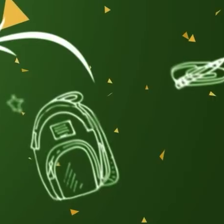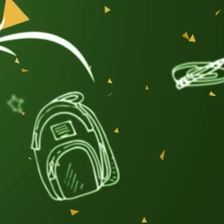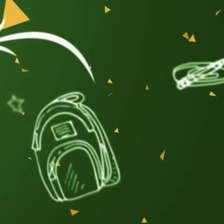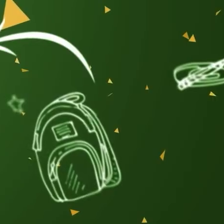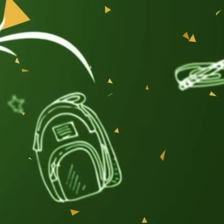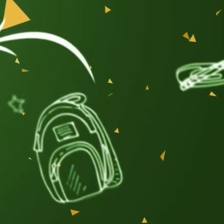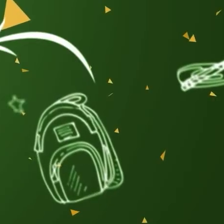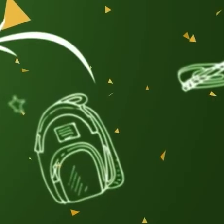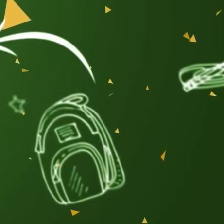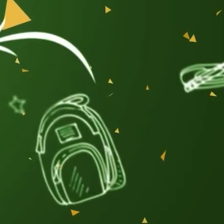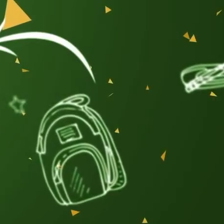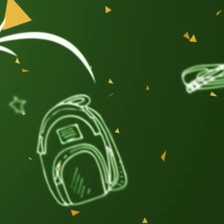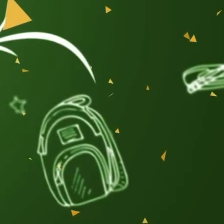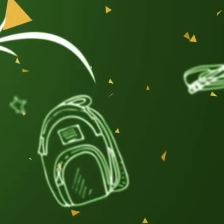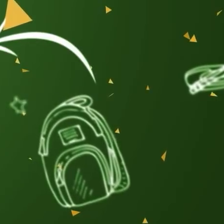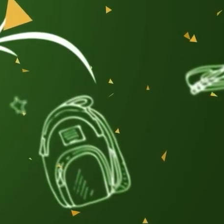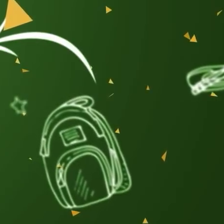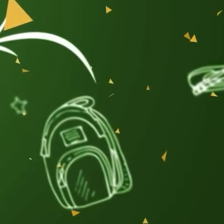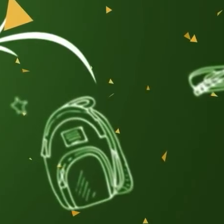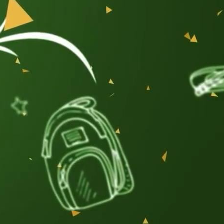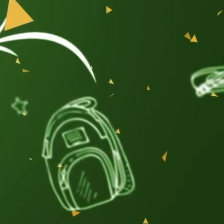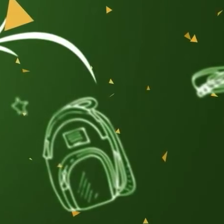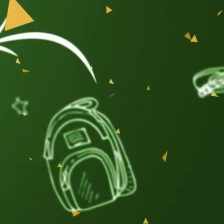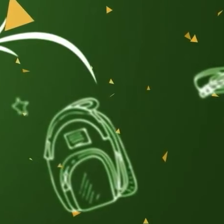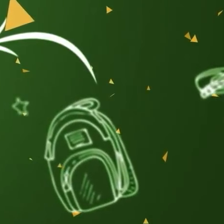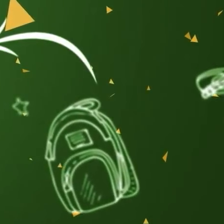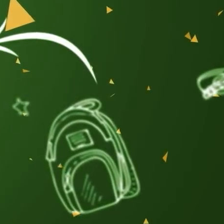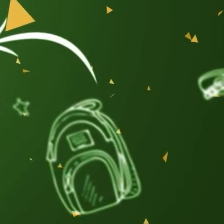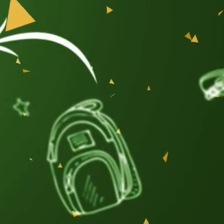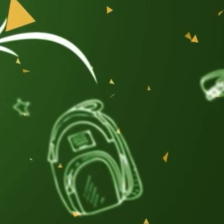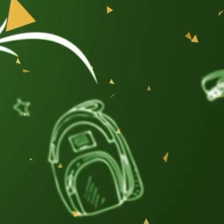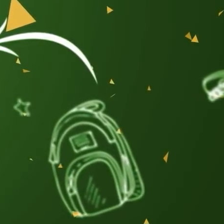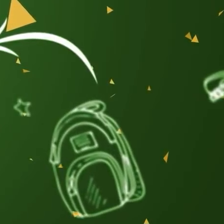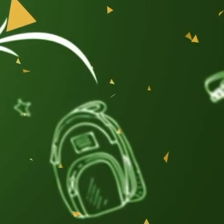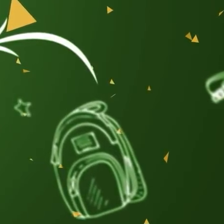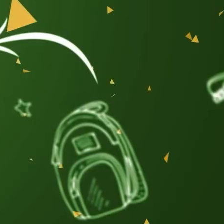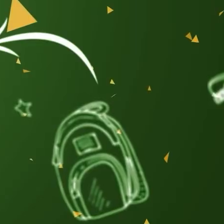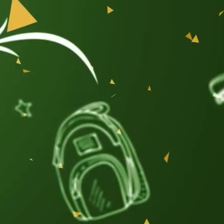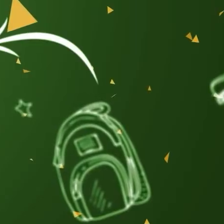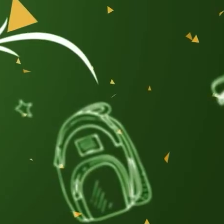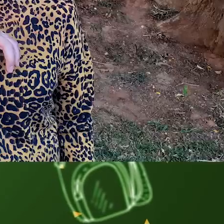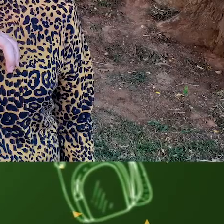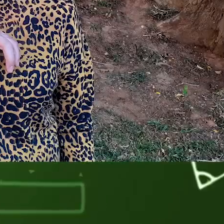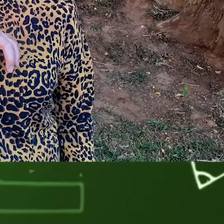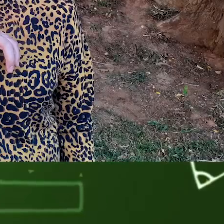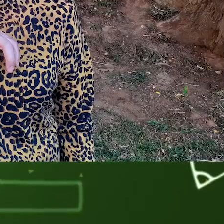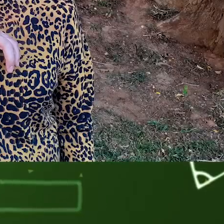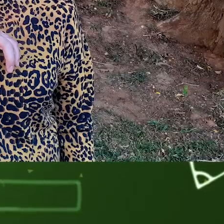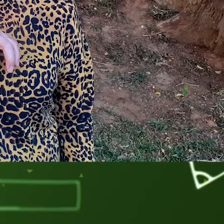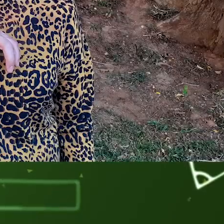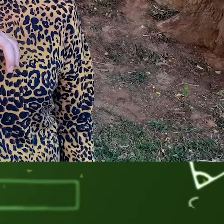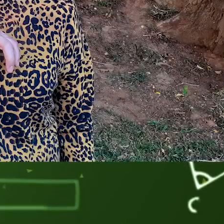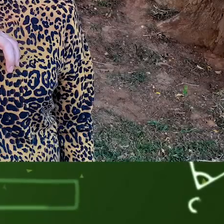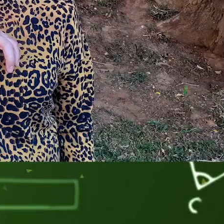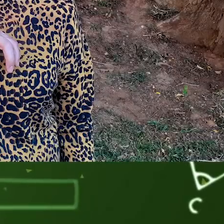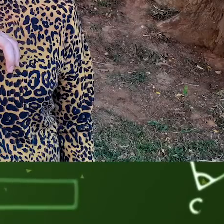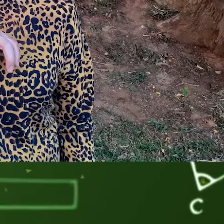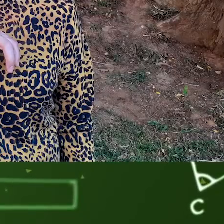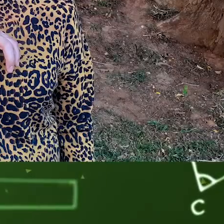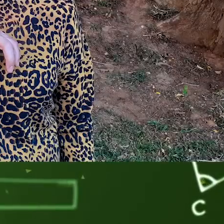menos. Bom, essa história, essa lenda, ela nos mostra uma onça